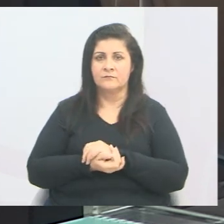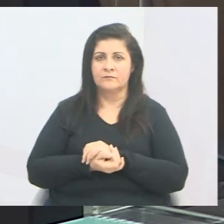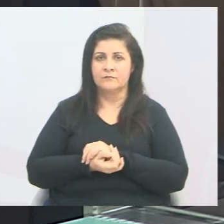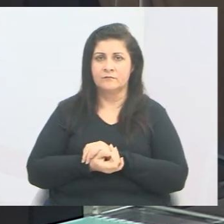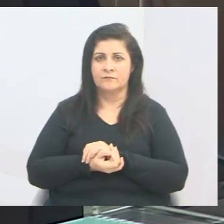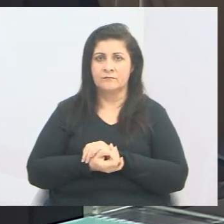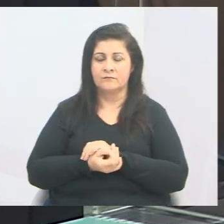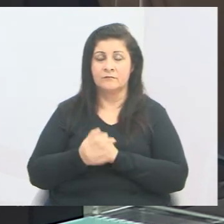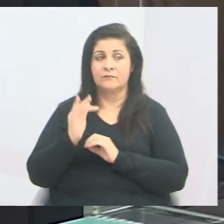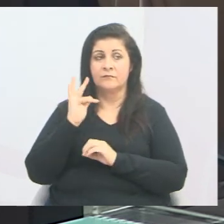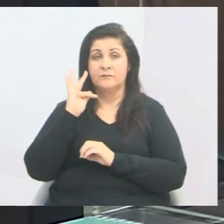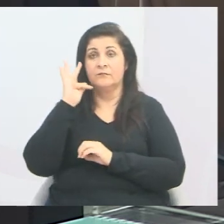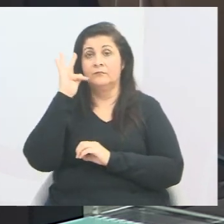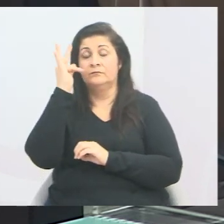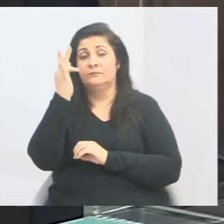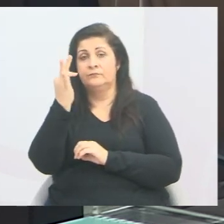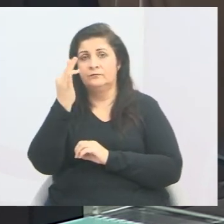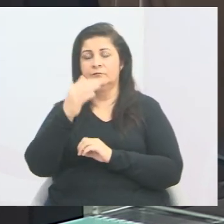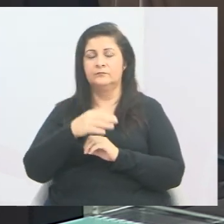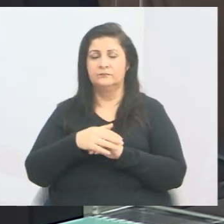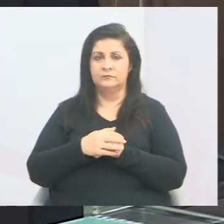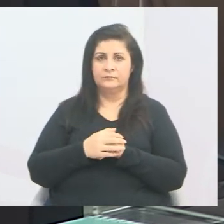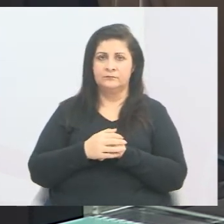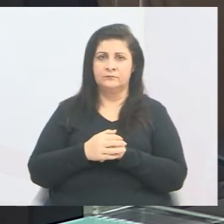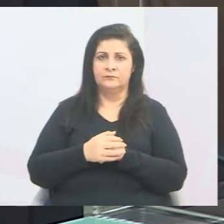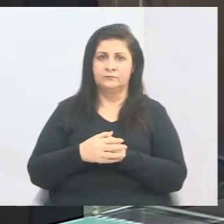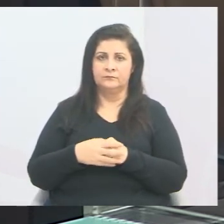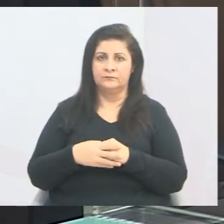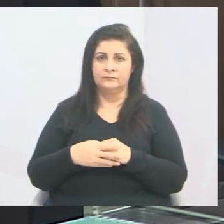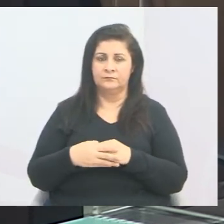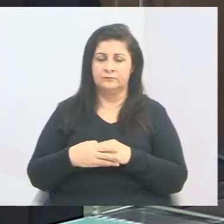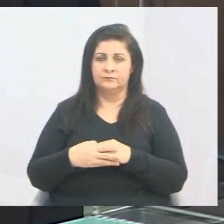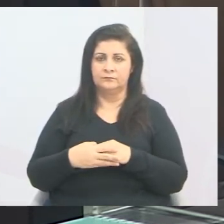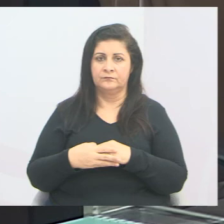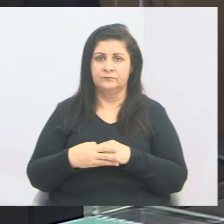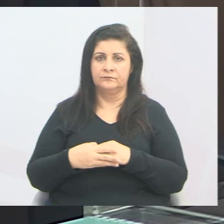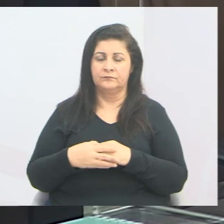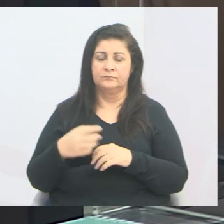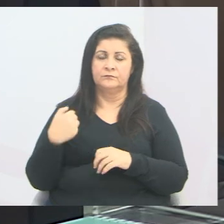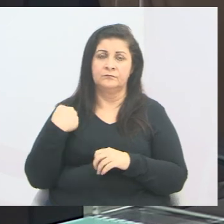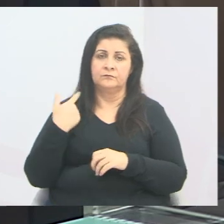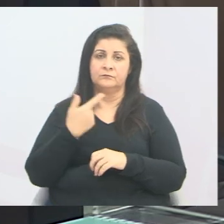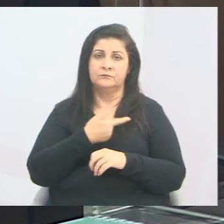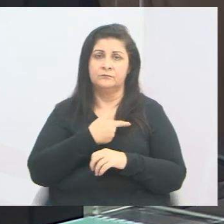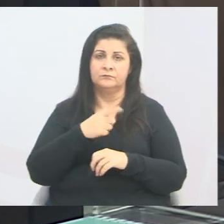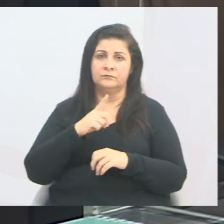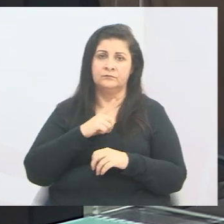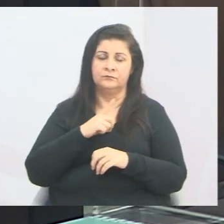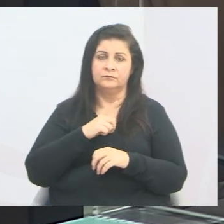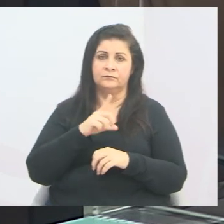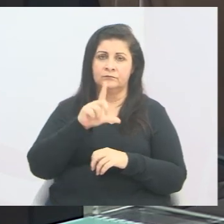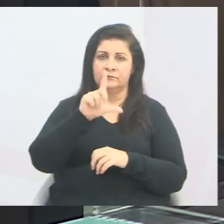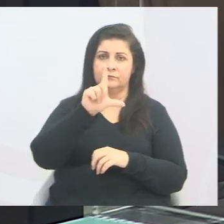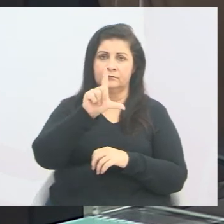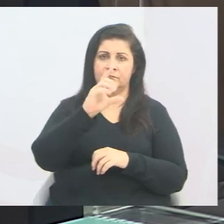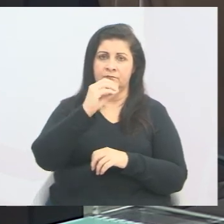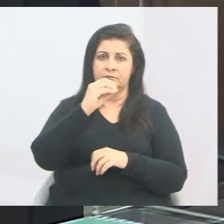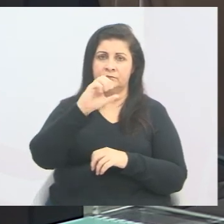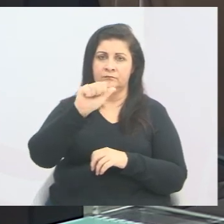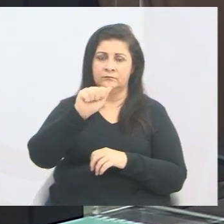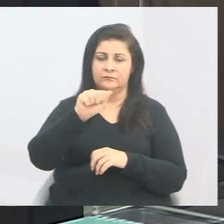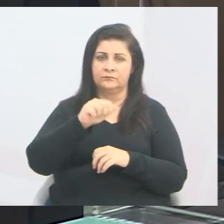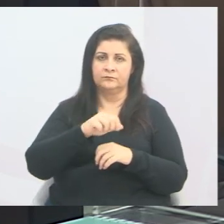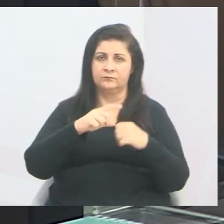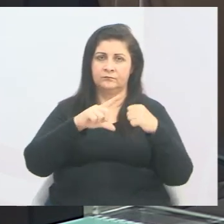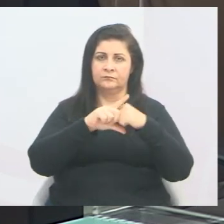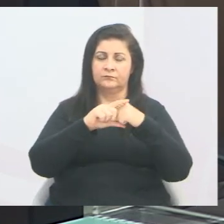vai acontecer, o que pode acontecer. Bom, nós temos a nossa LOA. E no artigo